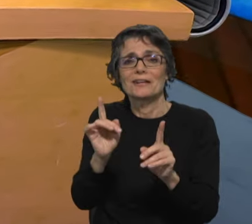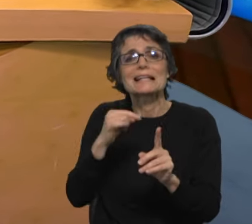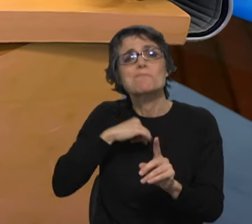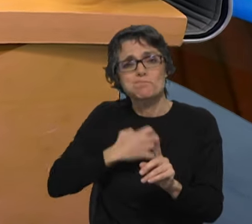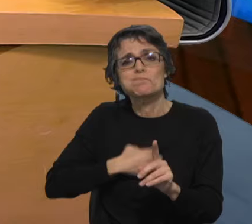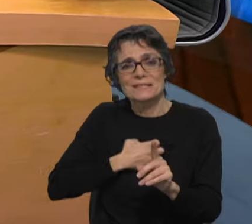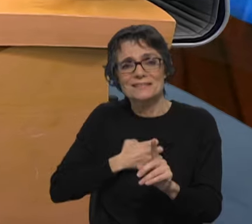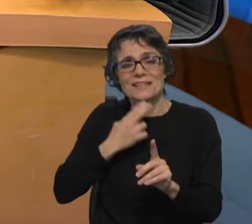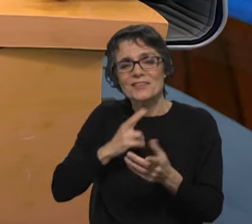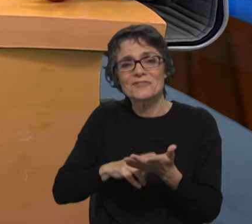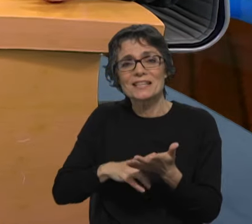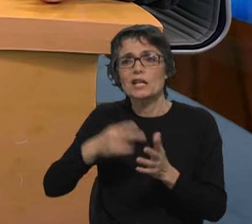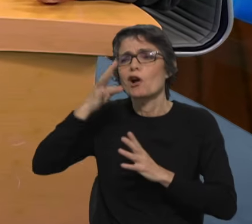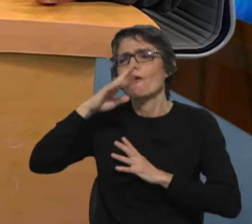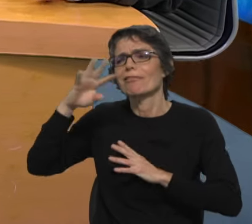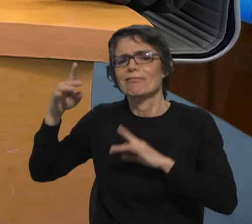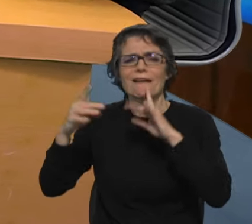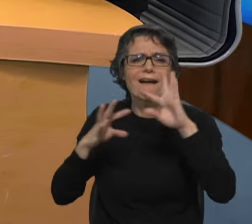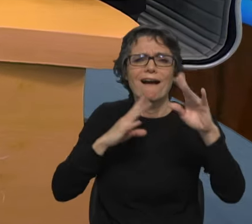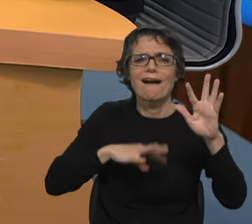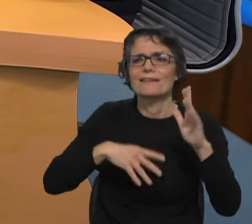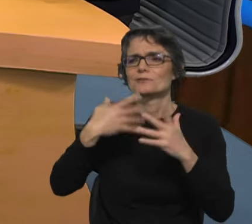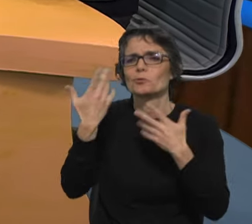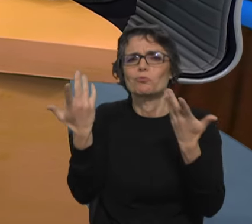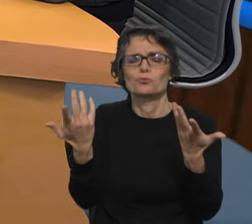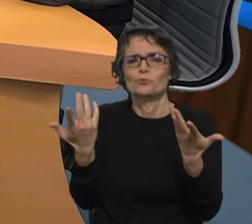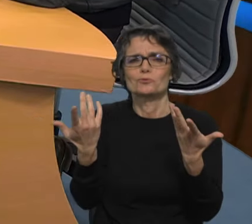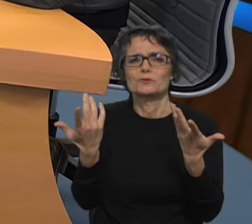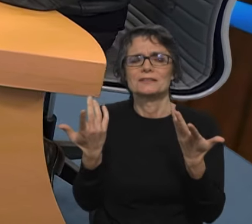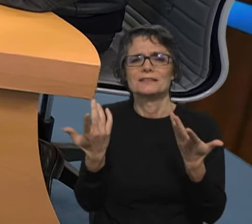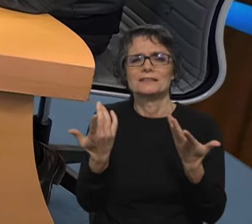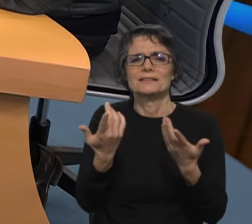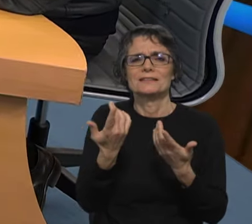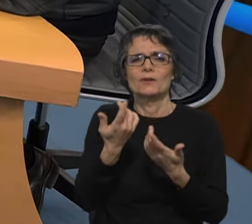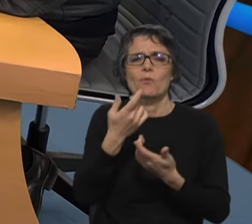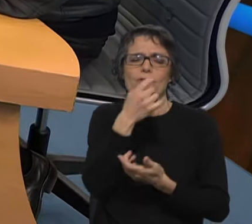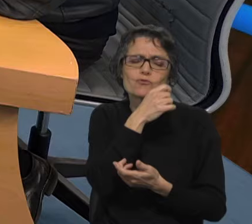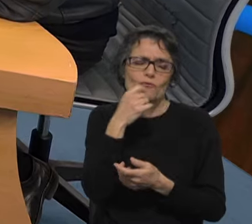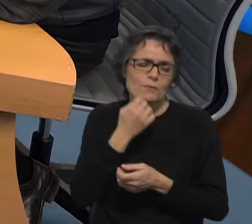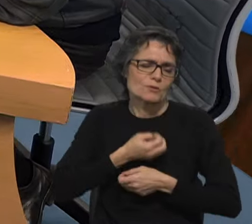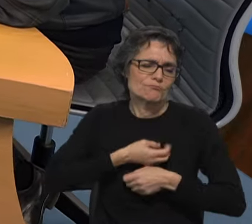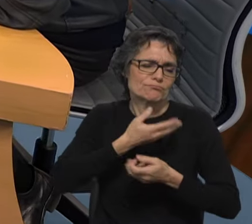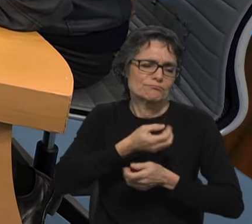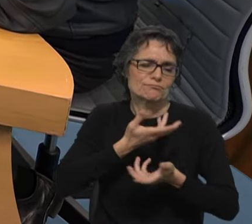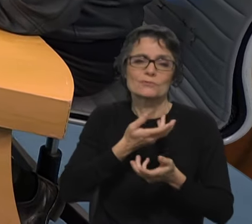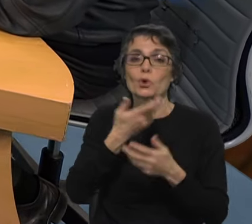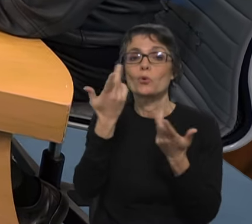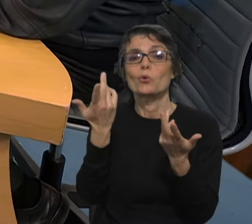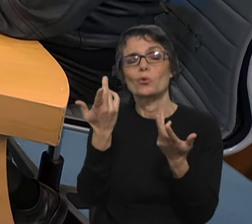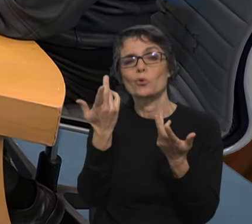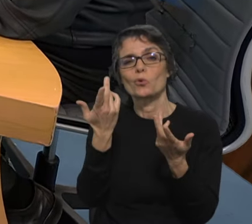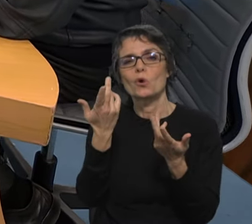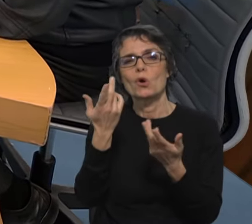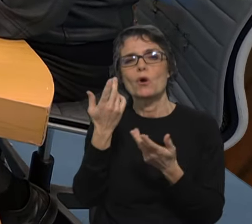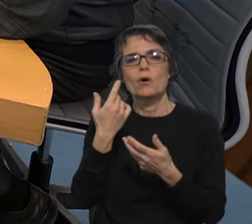quer que estejam a cantar a encomendação das Almas quer estejam a cantar os Martírios quer estejam no momento dos Santos